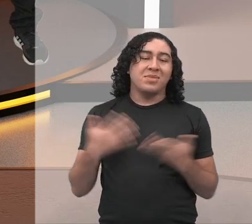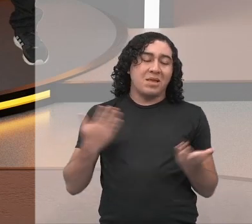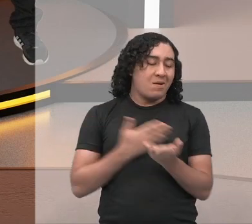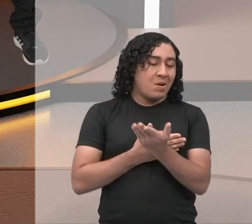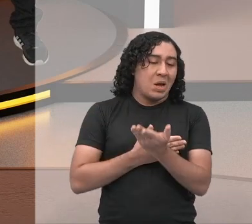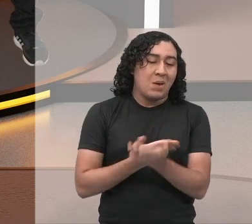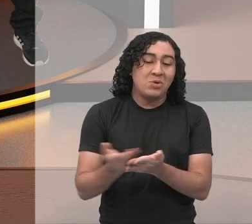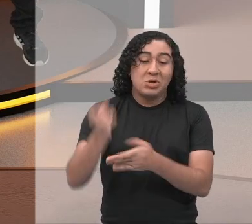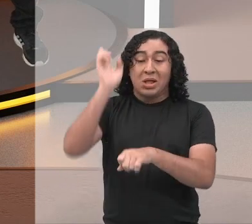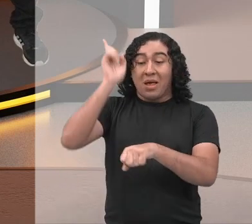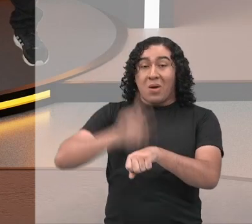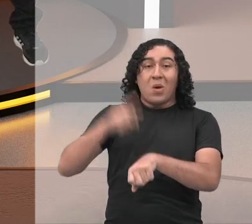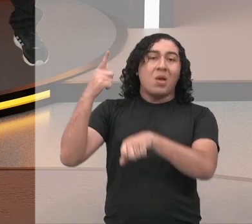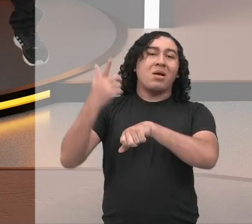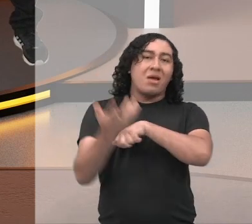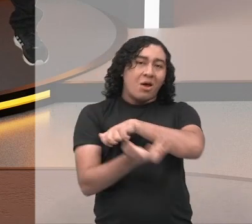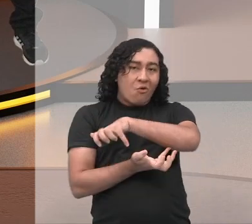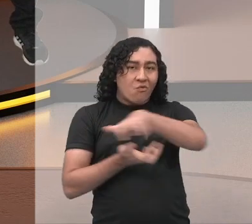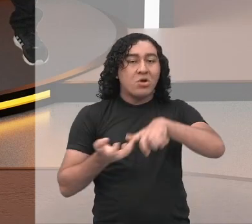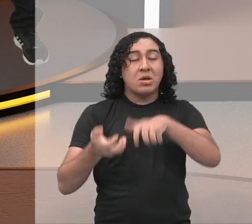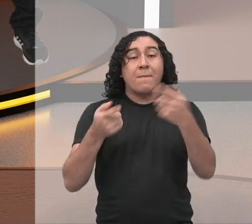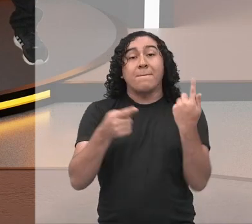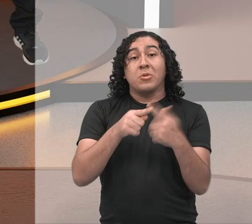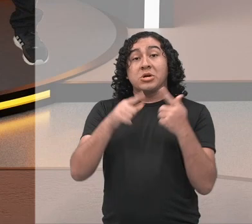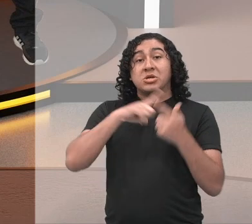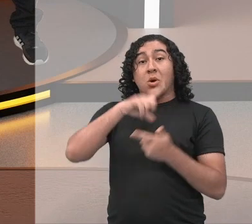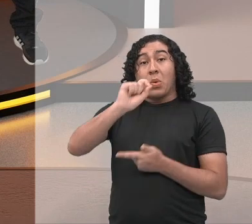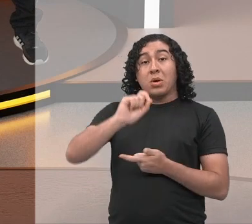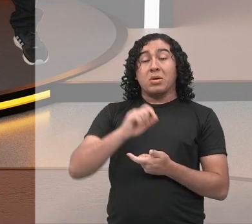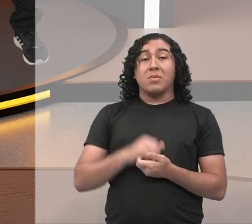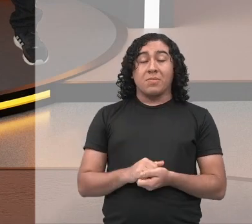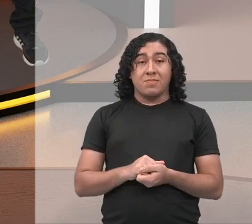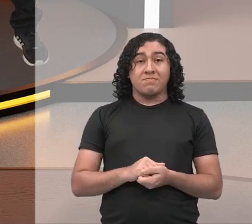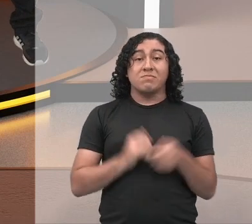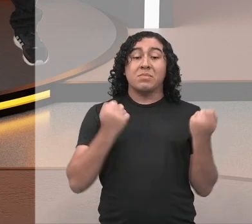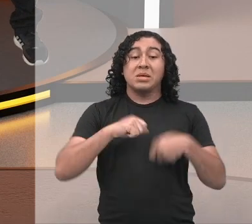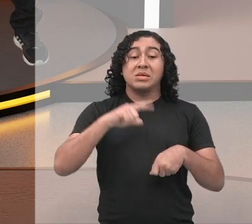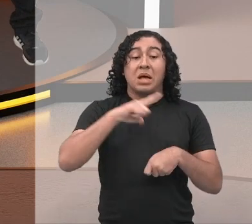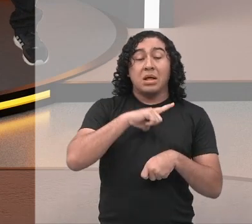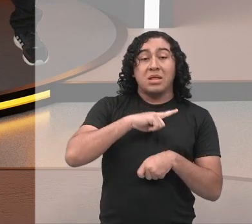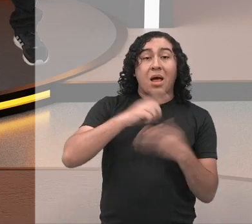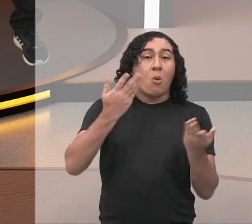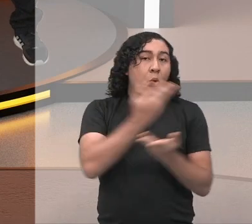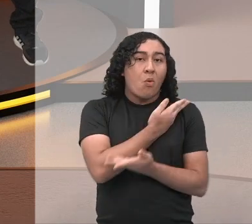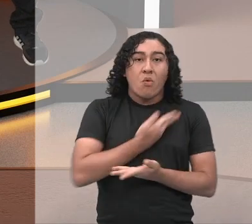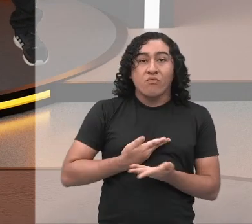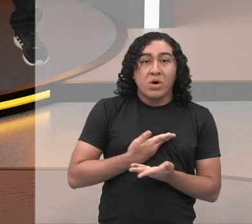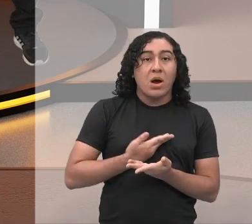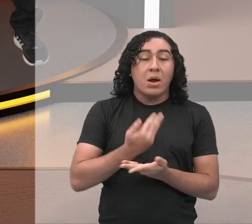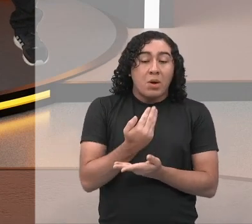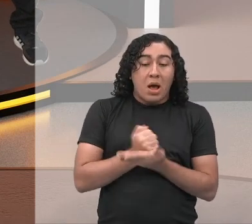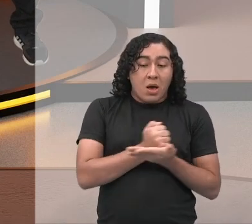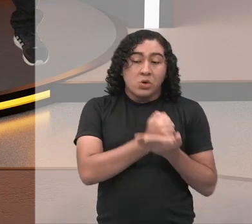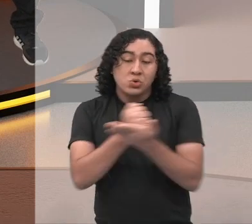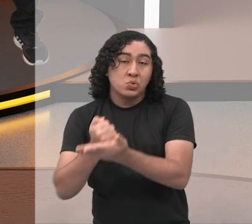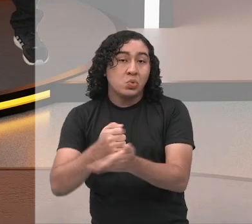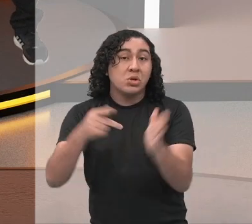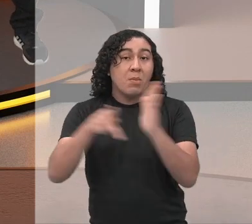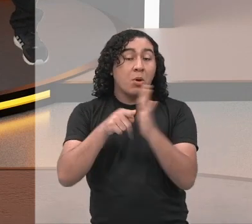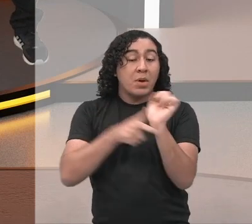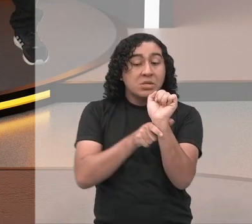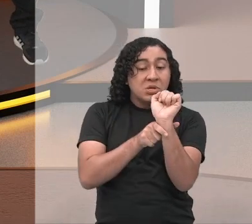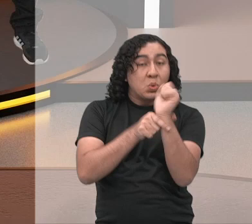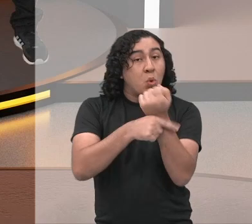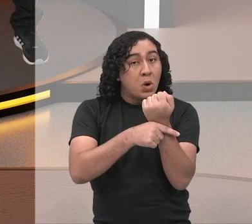principais da eclosão. Eles cobravam uma certa medida protecionista do governo central para garantir